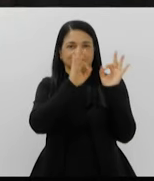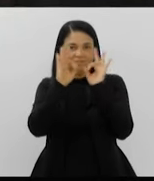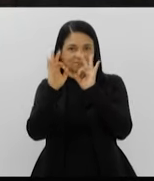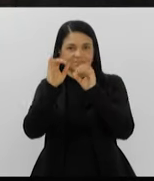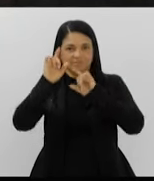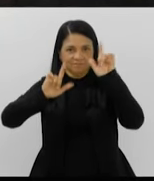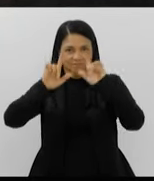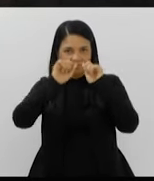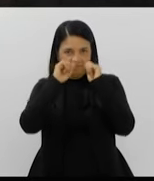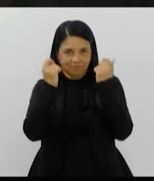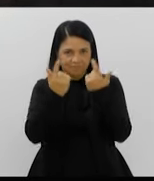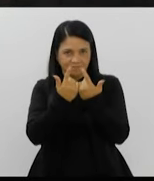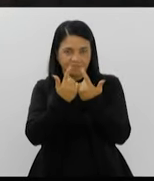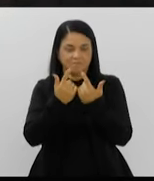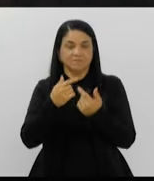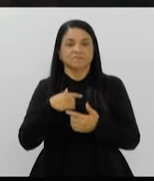Alerj.